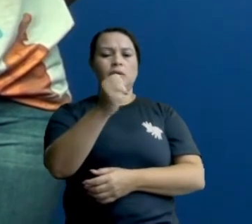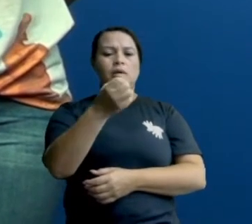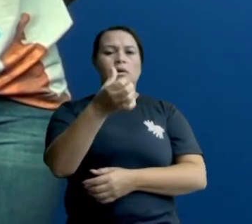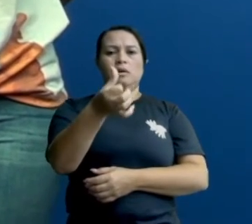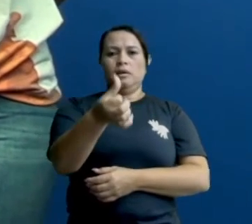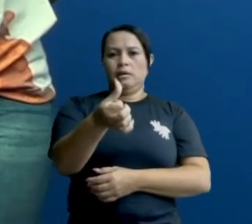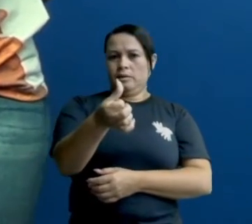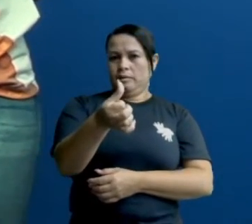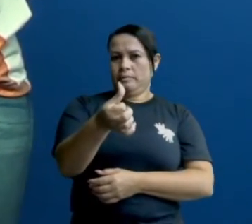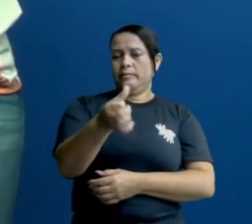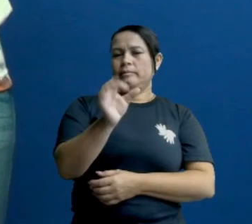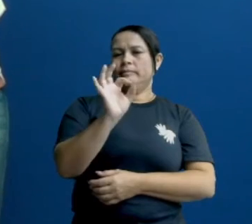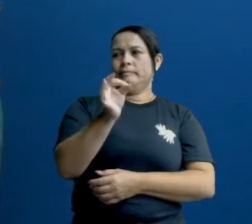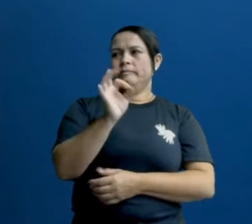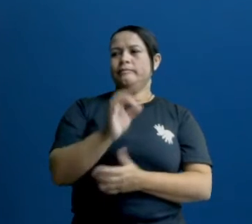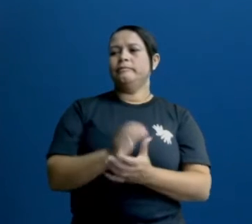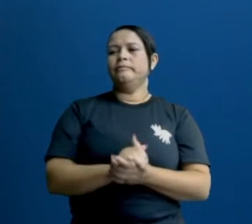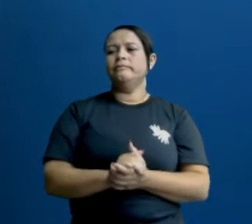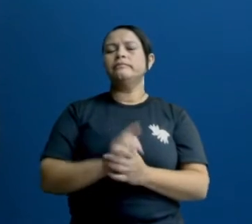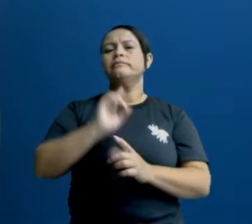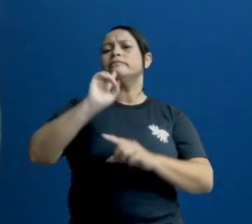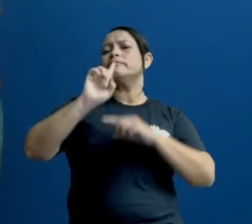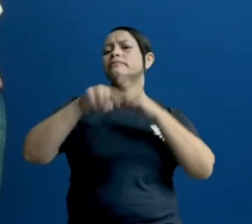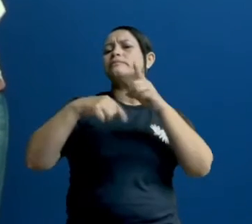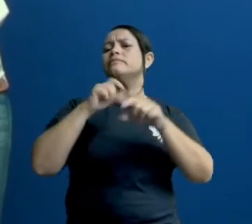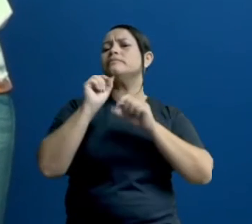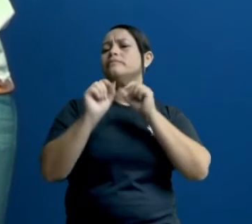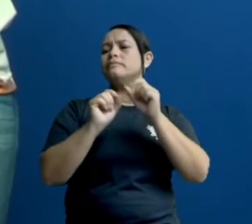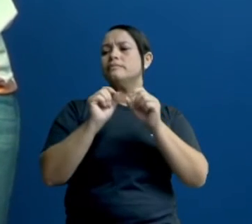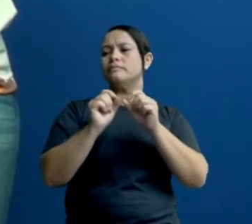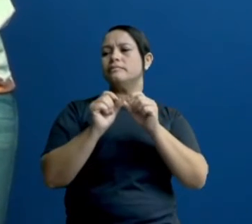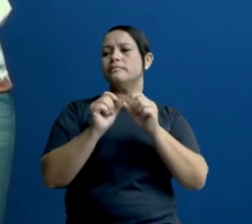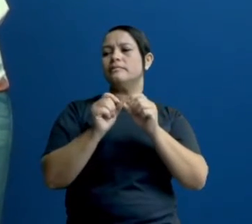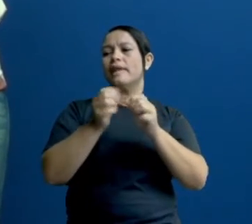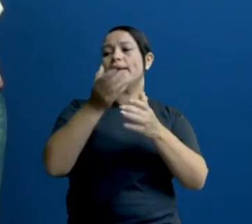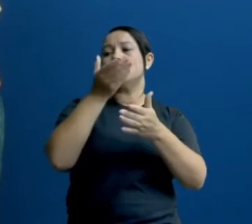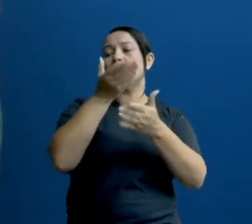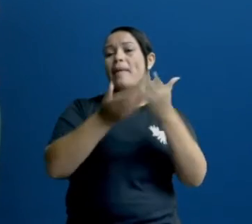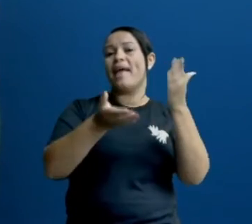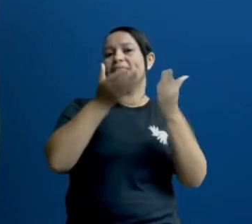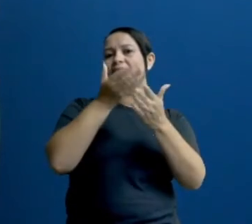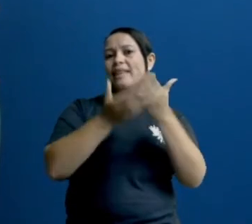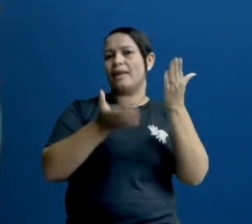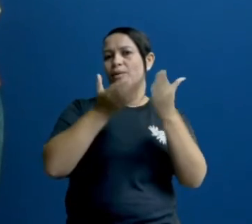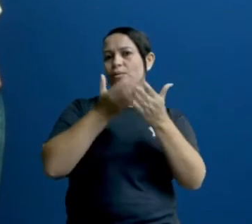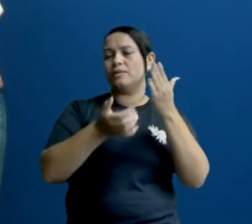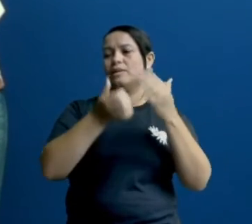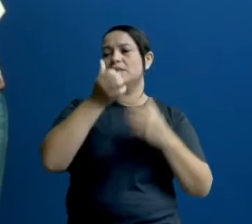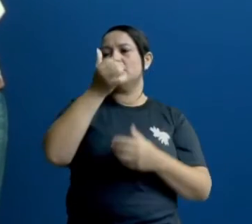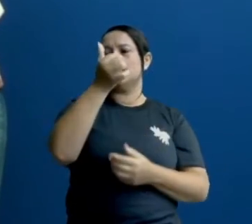486 armas, certo? Depois, eles perderam